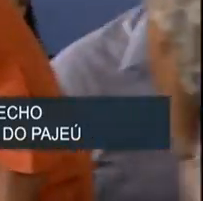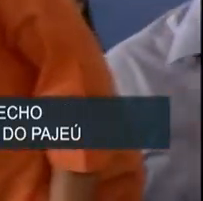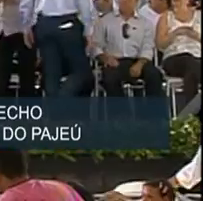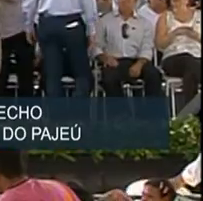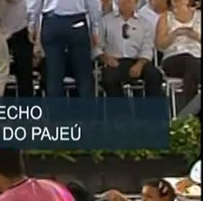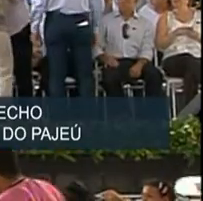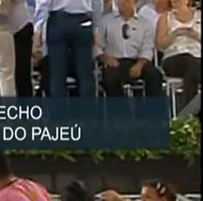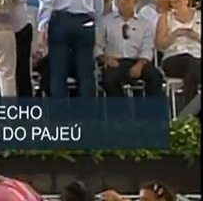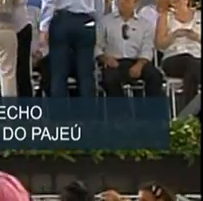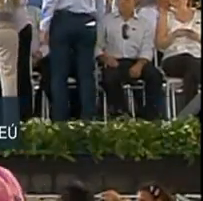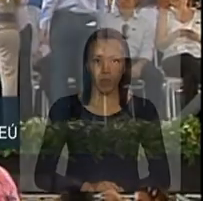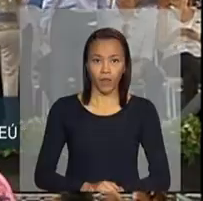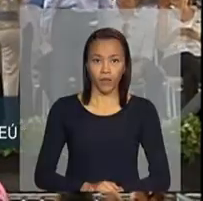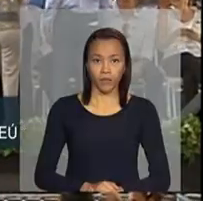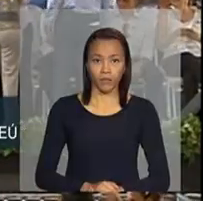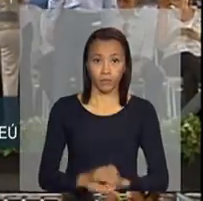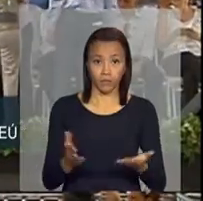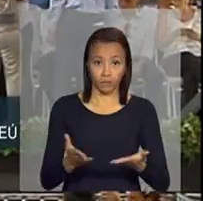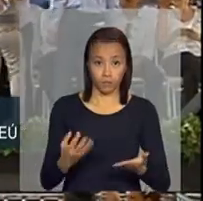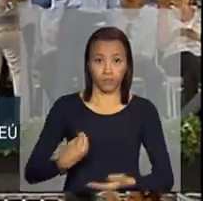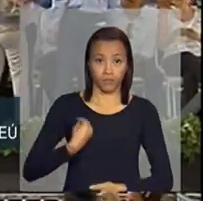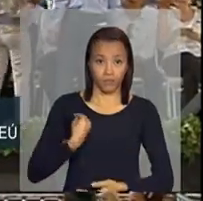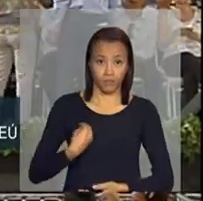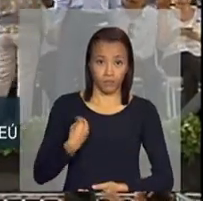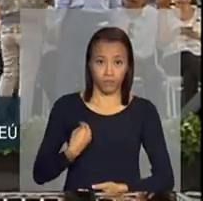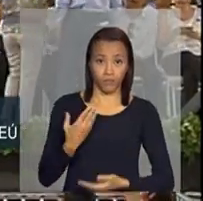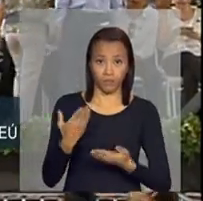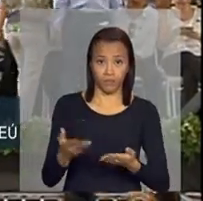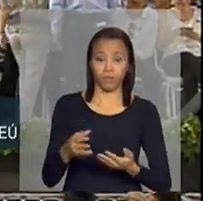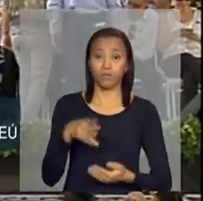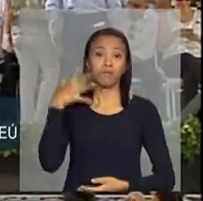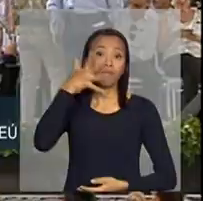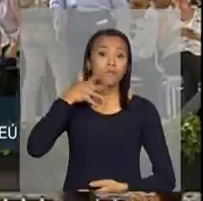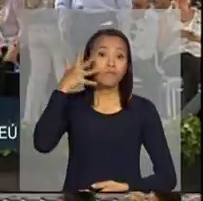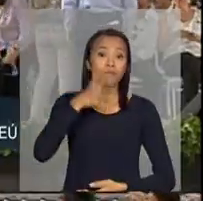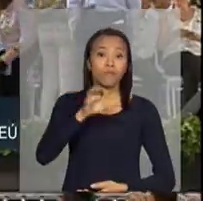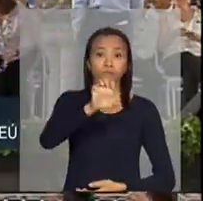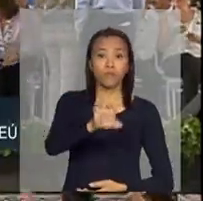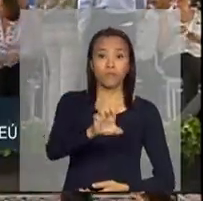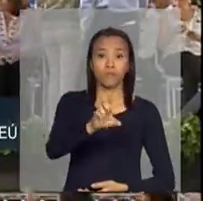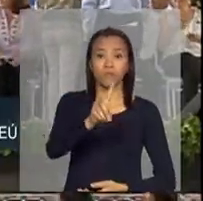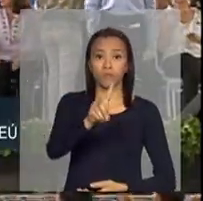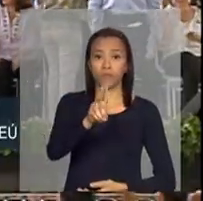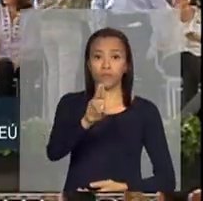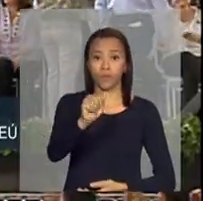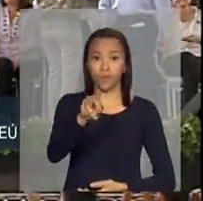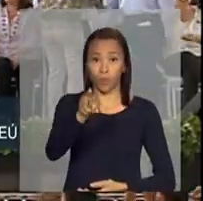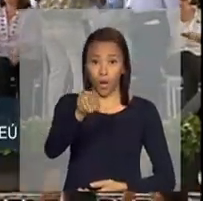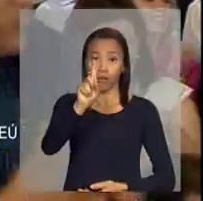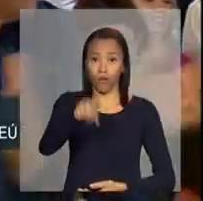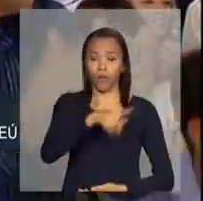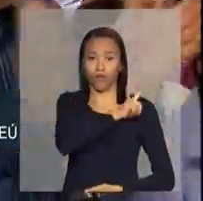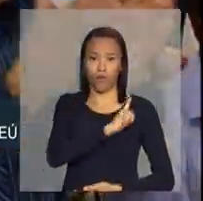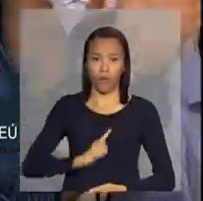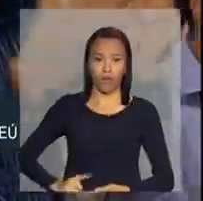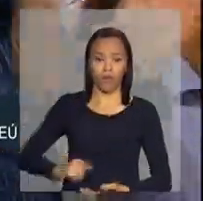E neste momento, a palavra do senhor Eduardo Campos, governador do estado de